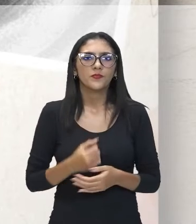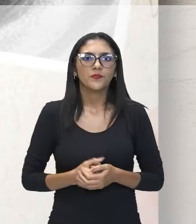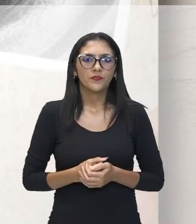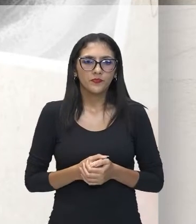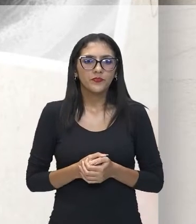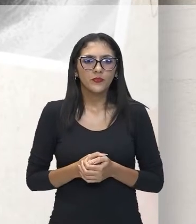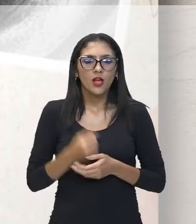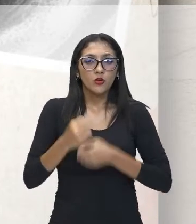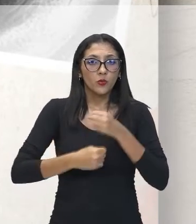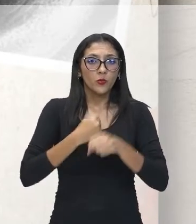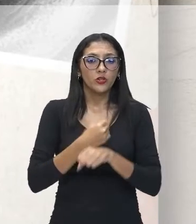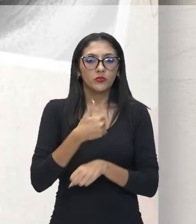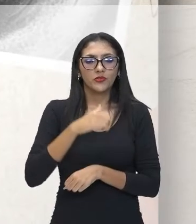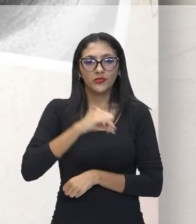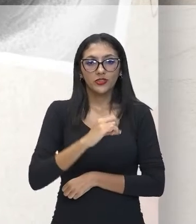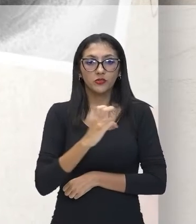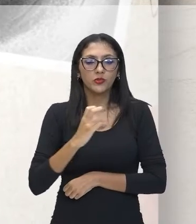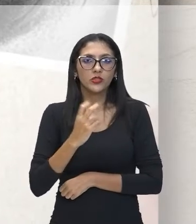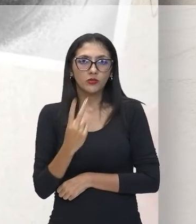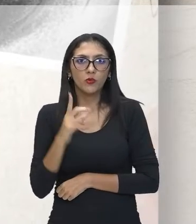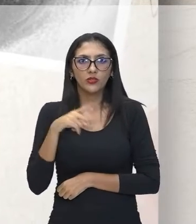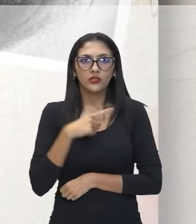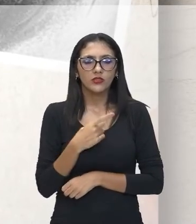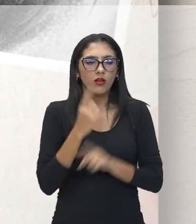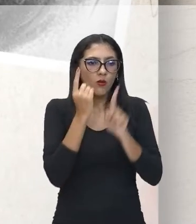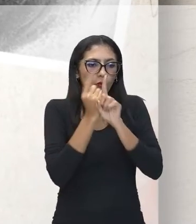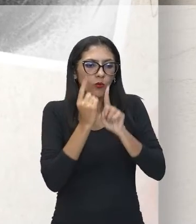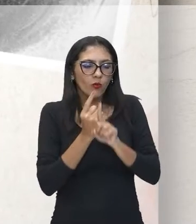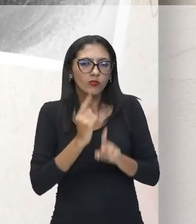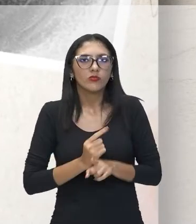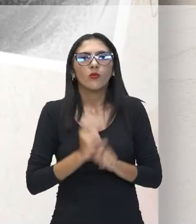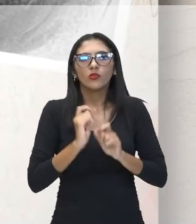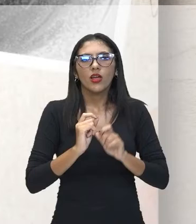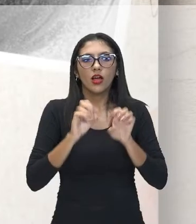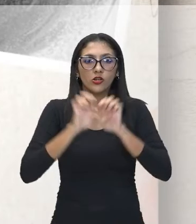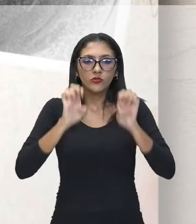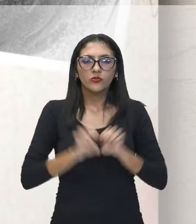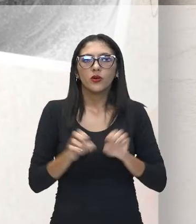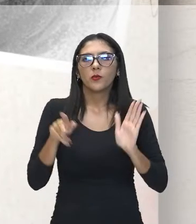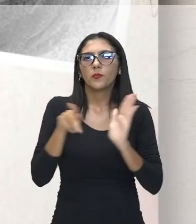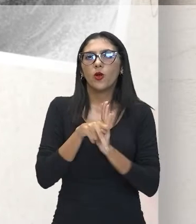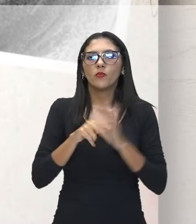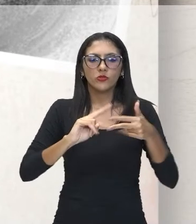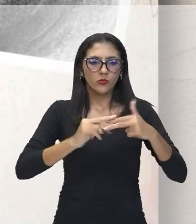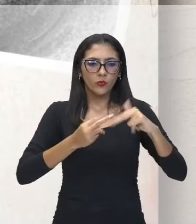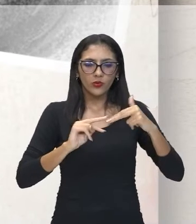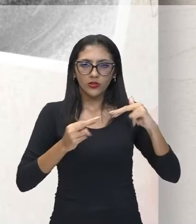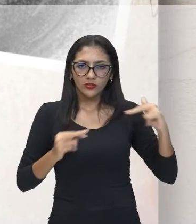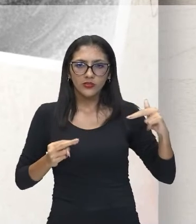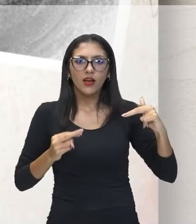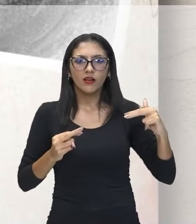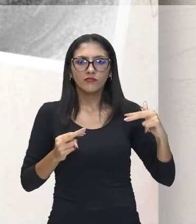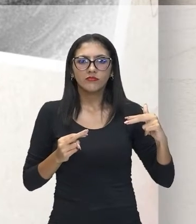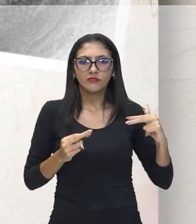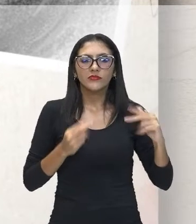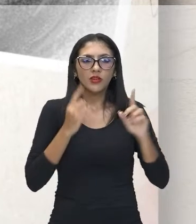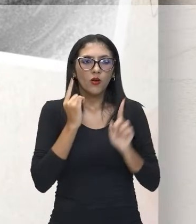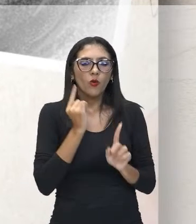1952 chegou à descoberta da estrutura do DNA, a partir de um registro do